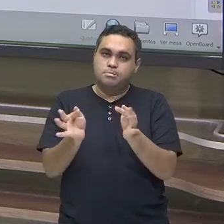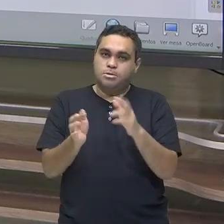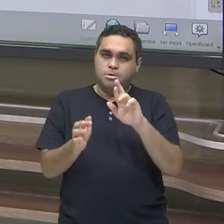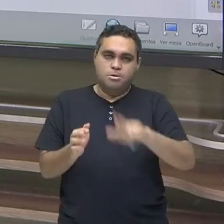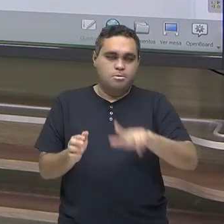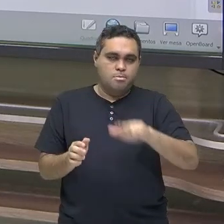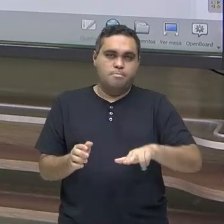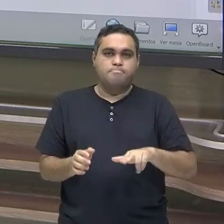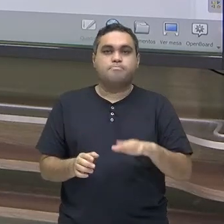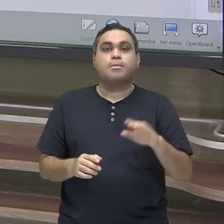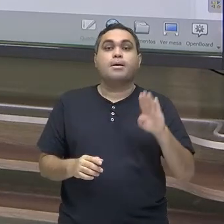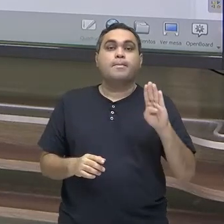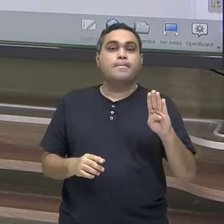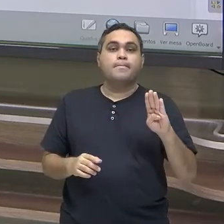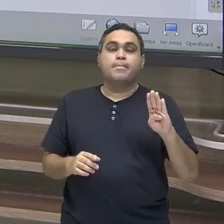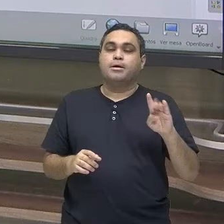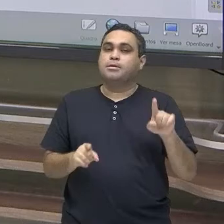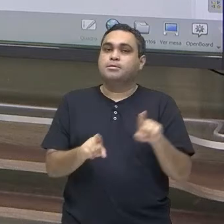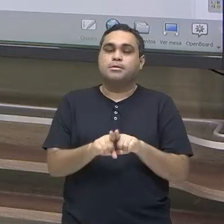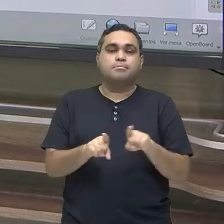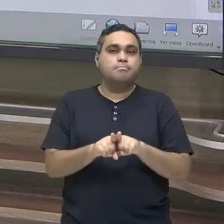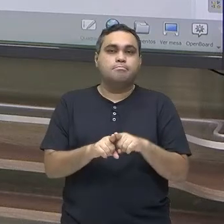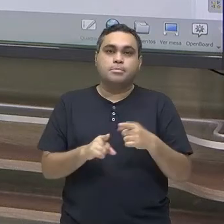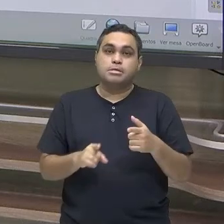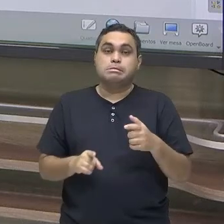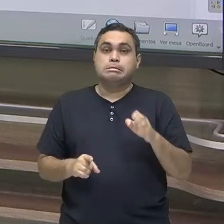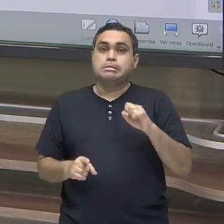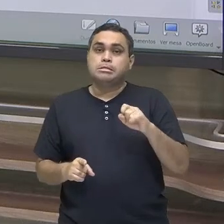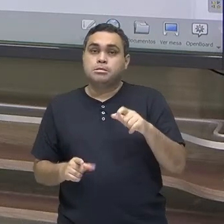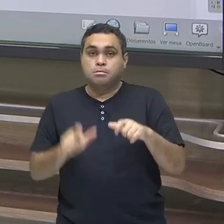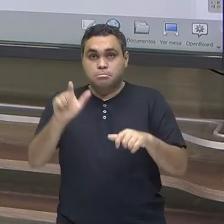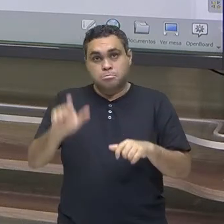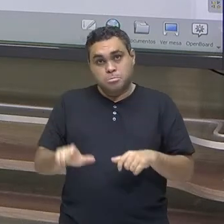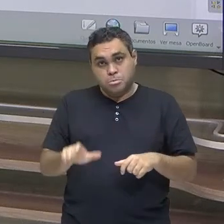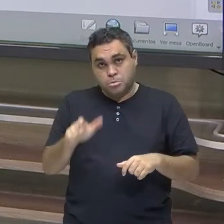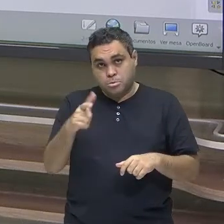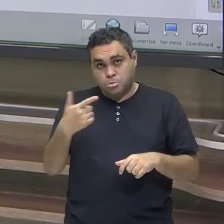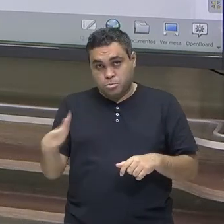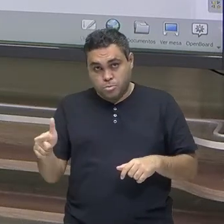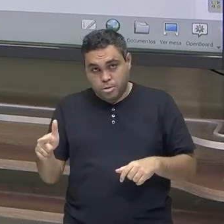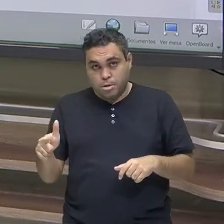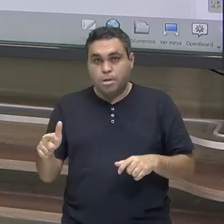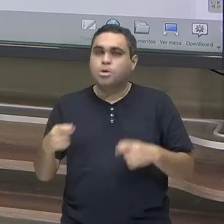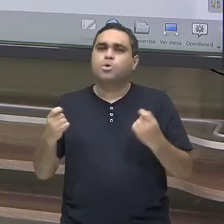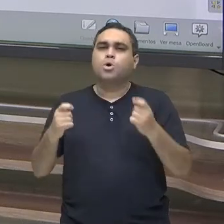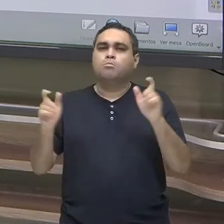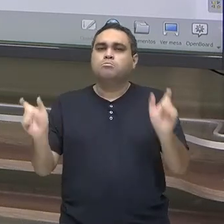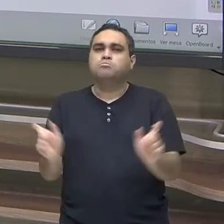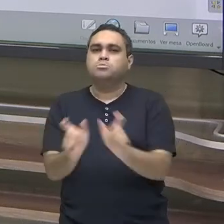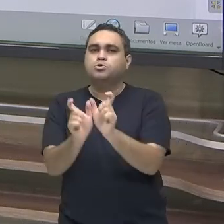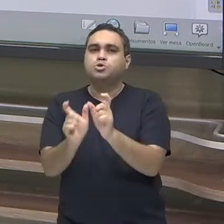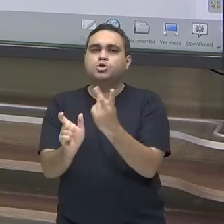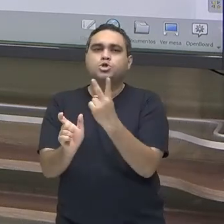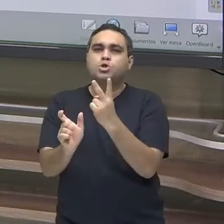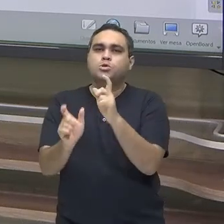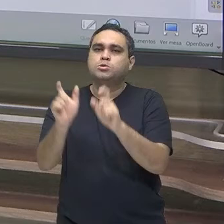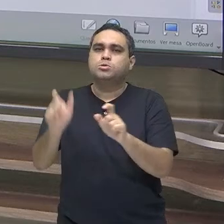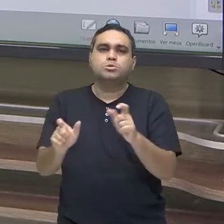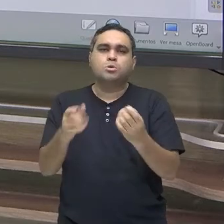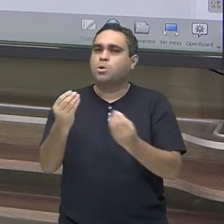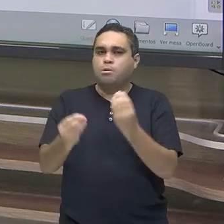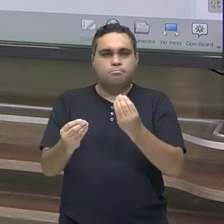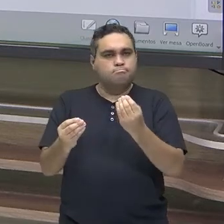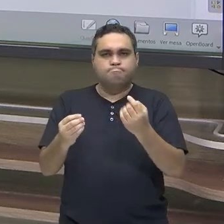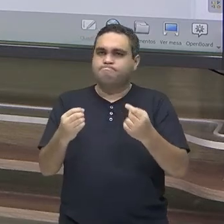B. Por quê? Porque se não tem sujeito, não pode ter um sujeito composto. Não tem um sujeito, então ele já não pode ser composto. Na letra